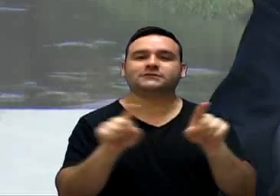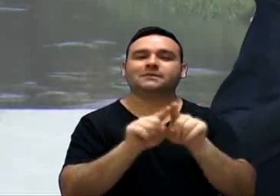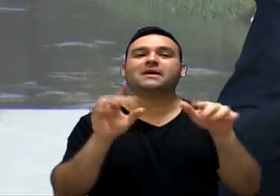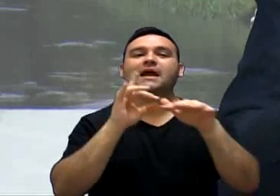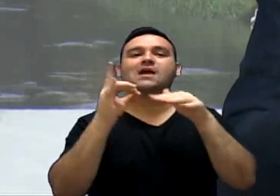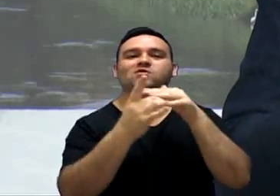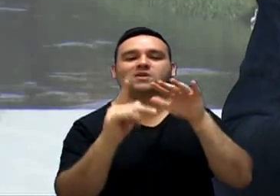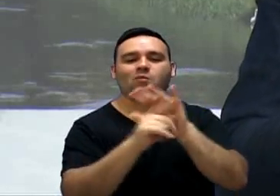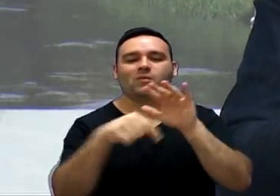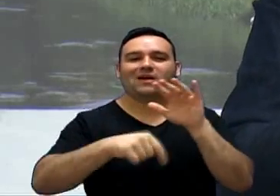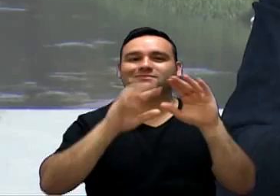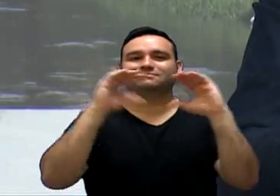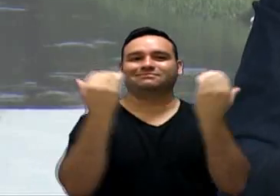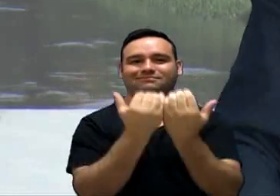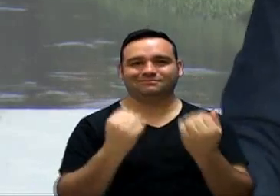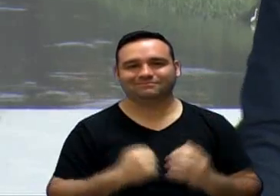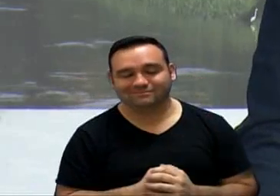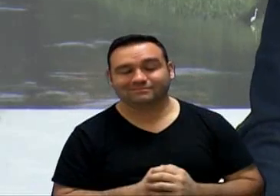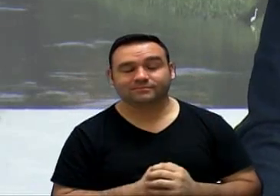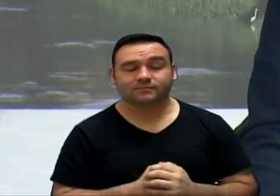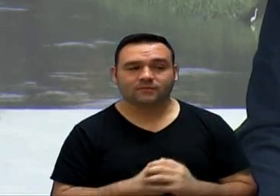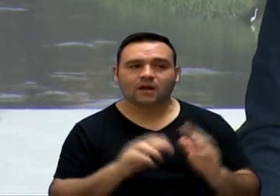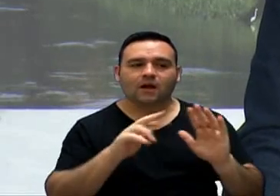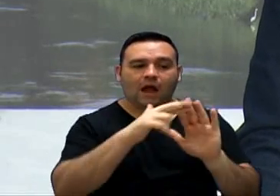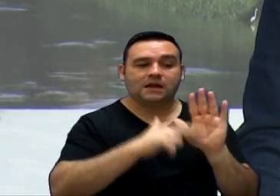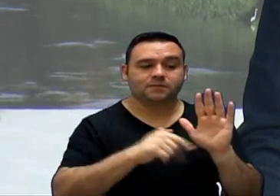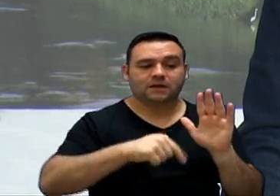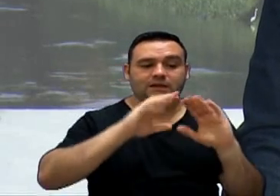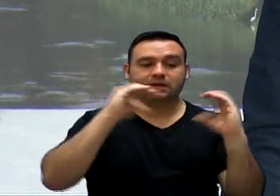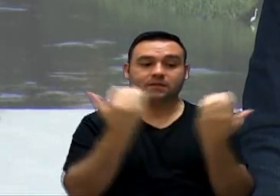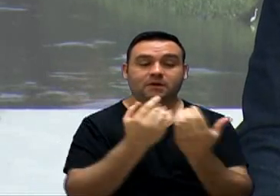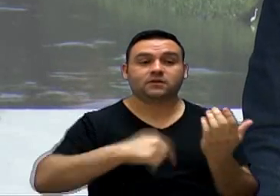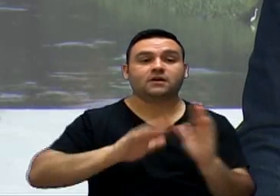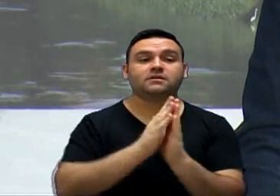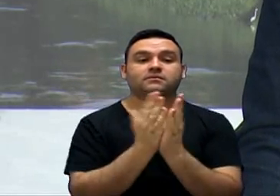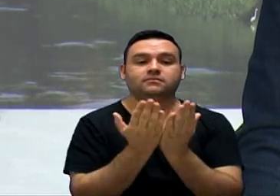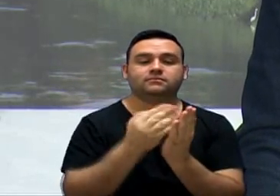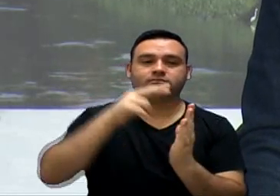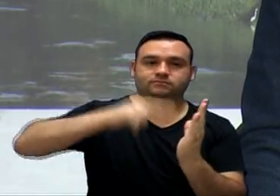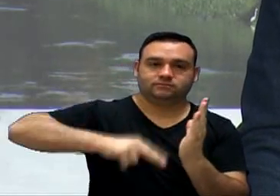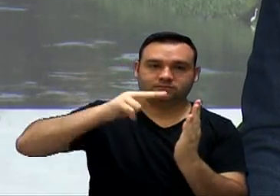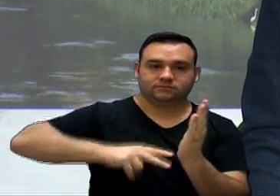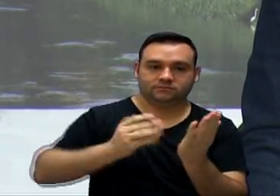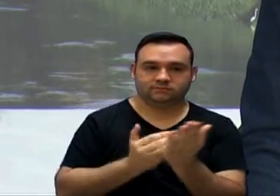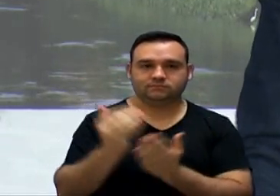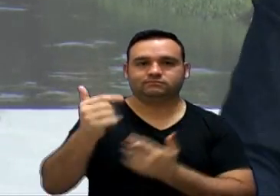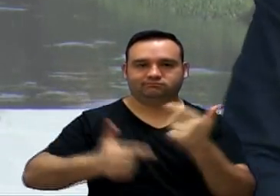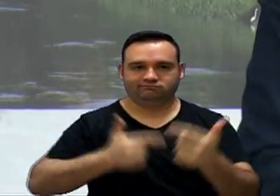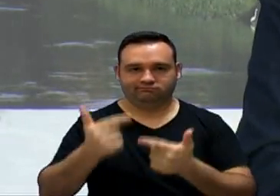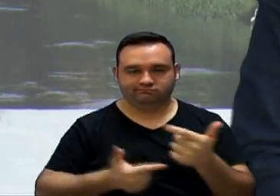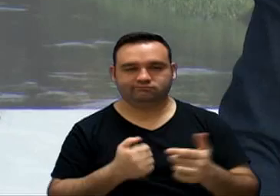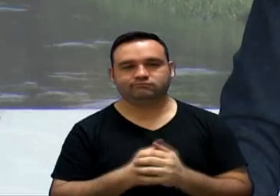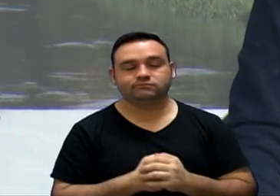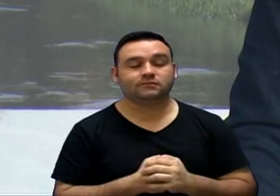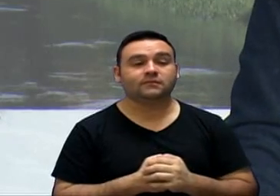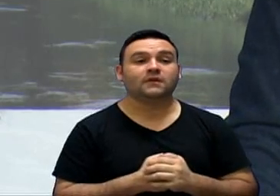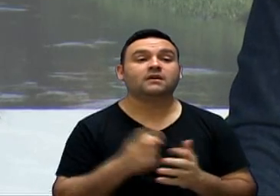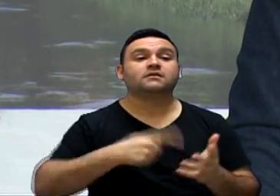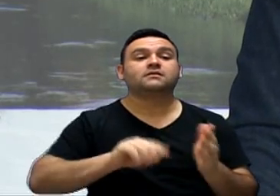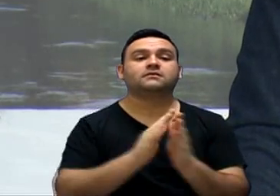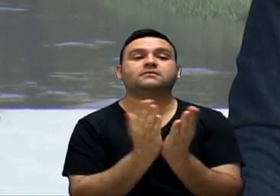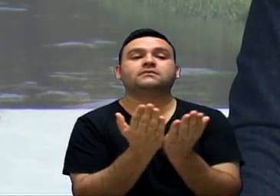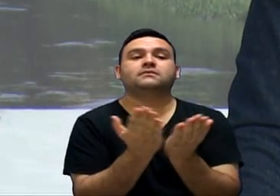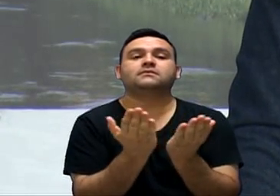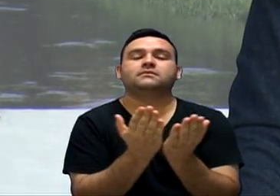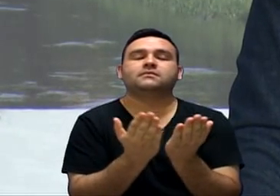redes da Câmara Municipal de Sorocaba. Conforme regimento desta casa, iremos ler um trecho bíblico para iniciar os trabalhos do dia. Estaremos lendo